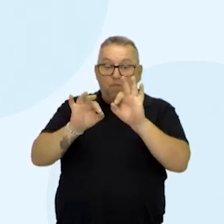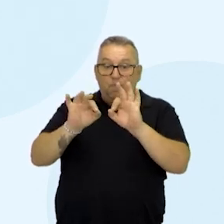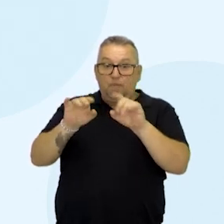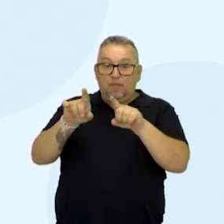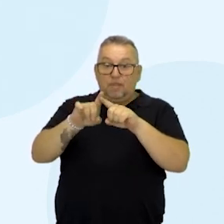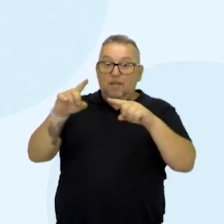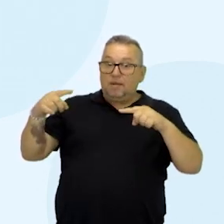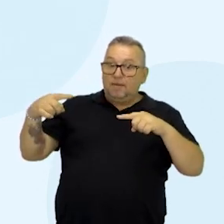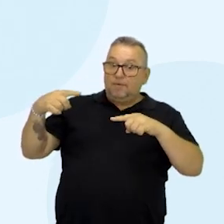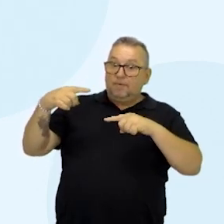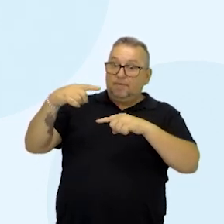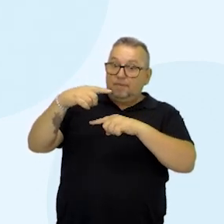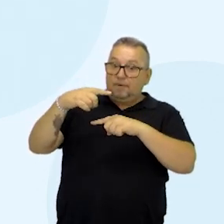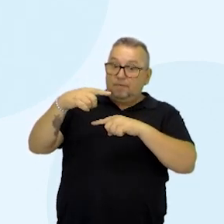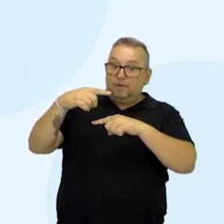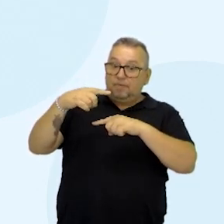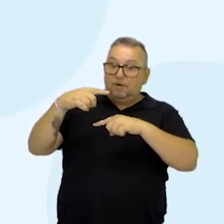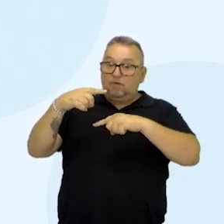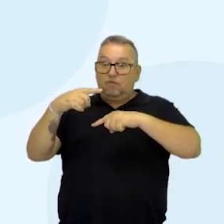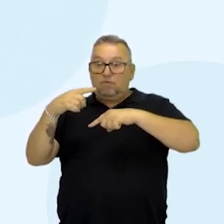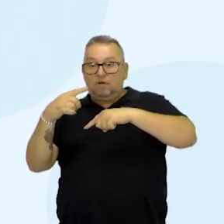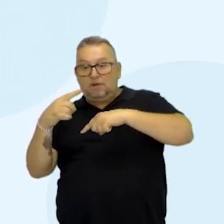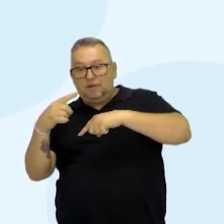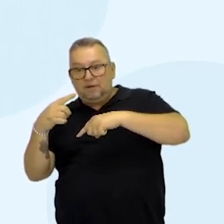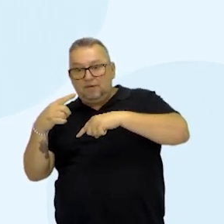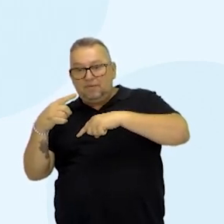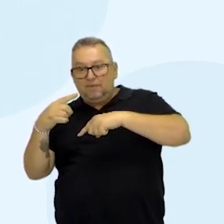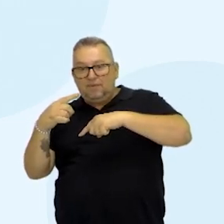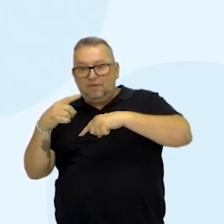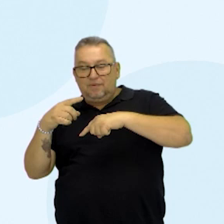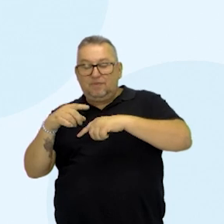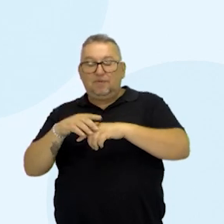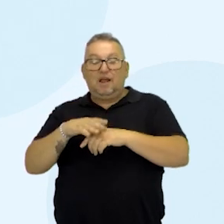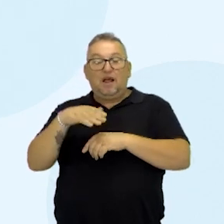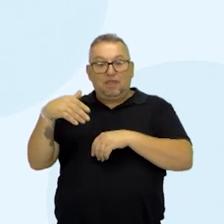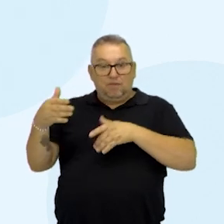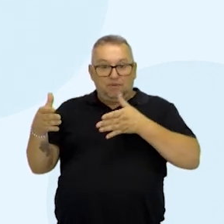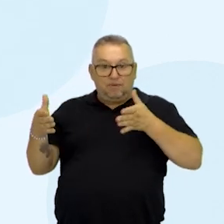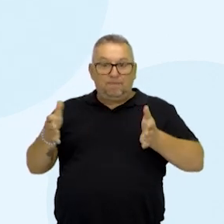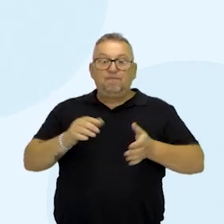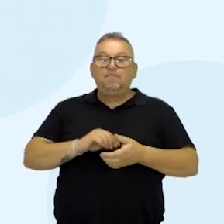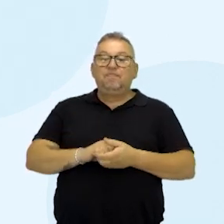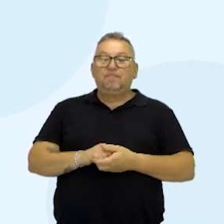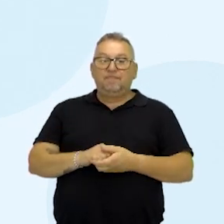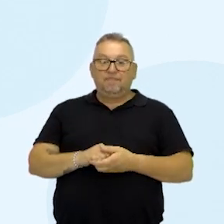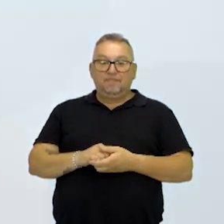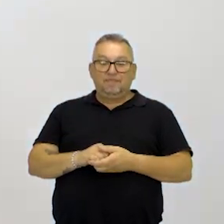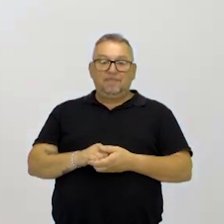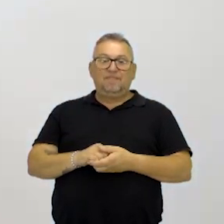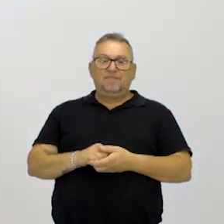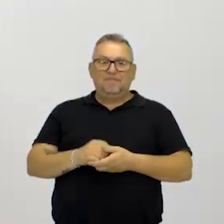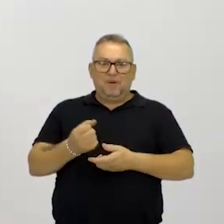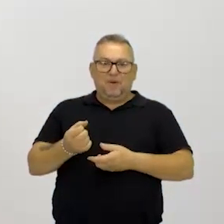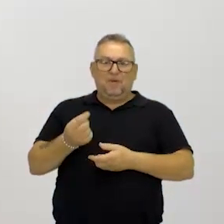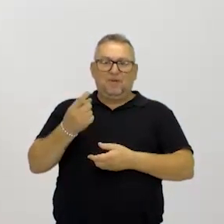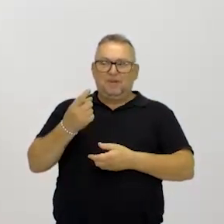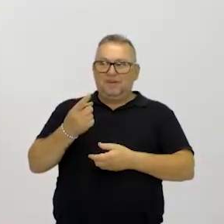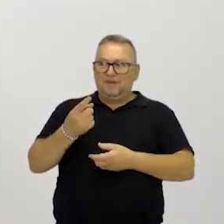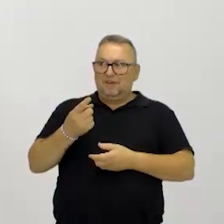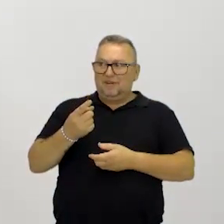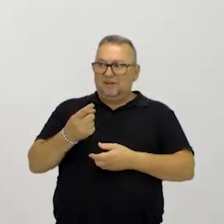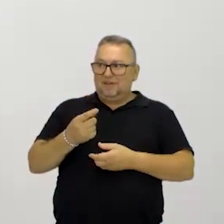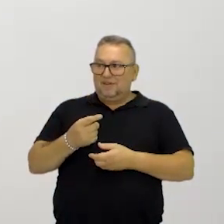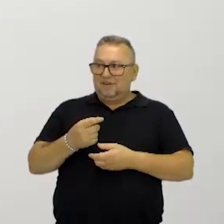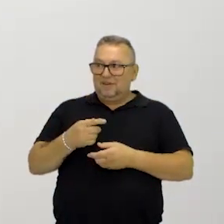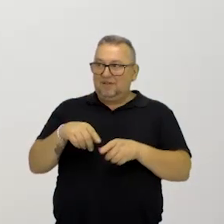ao paralelismo e perpendicularismo dos lados. Ufa! Muito bom, né? Essa